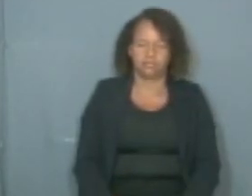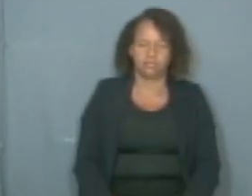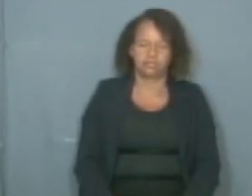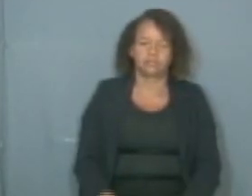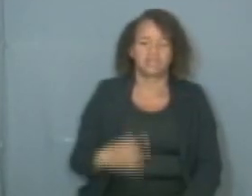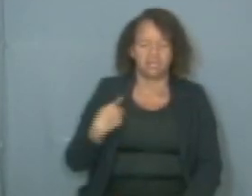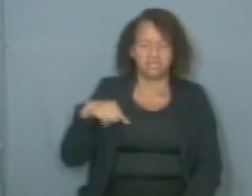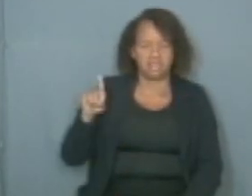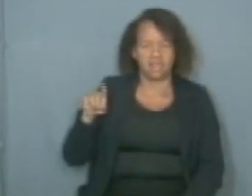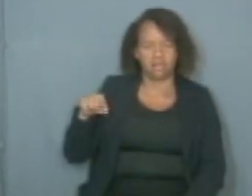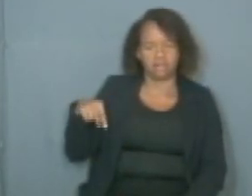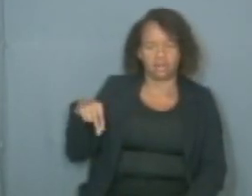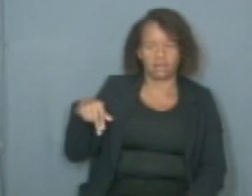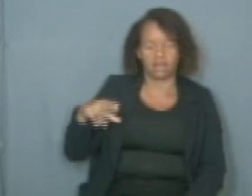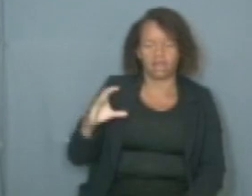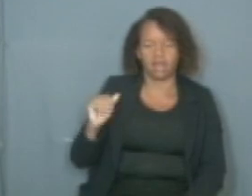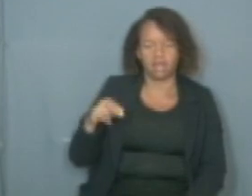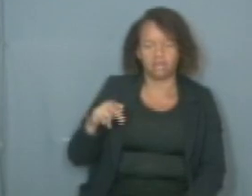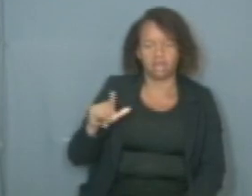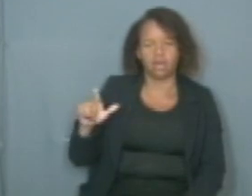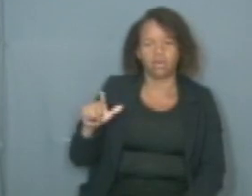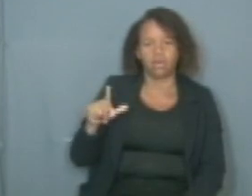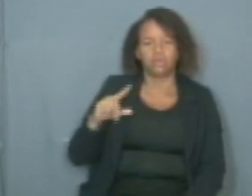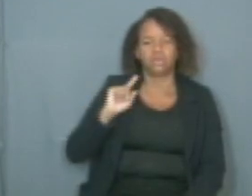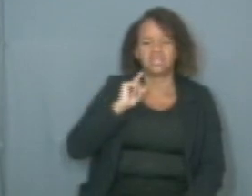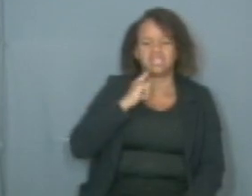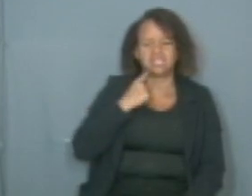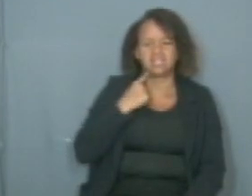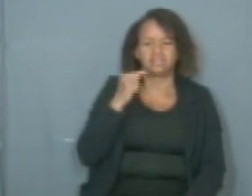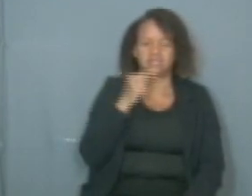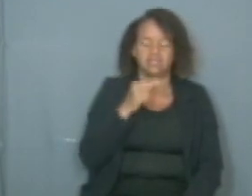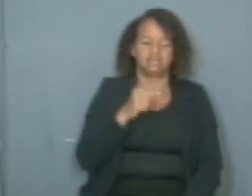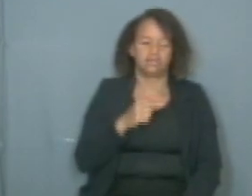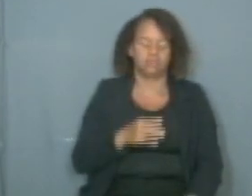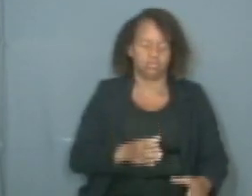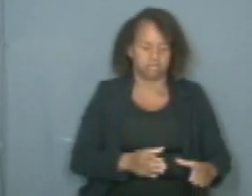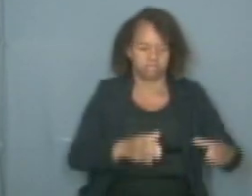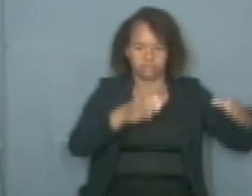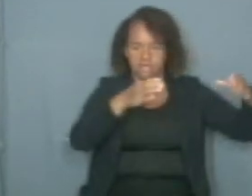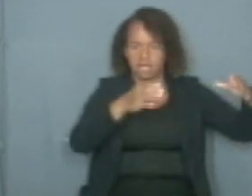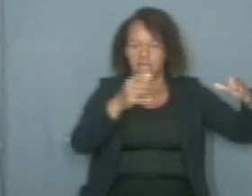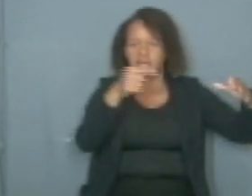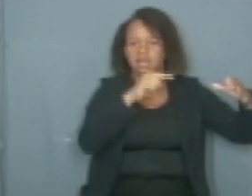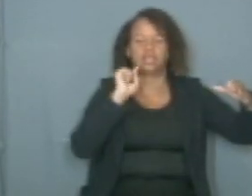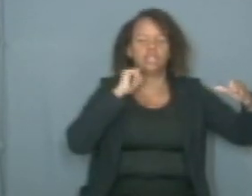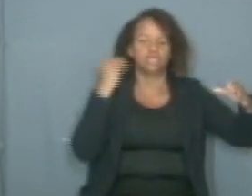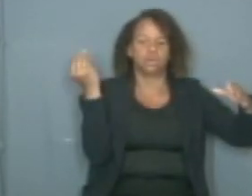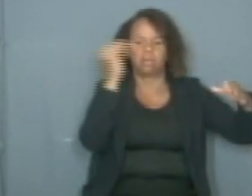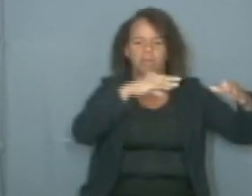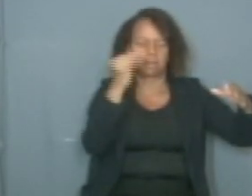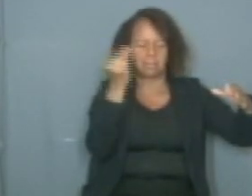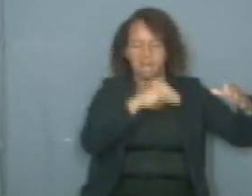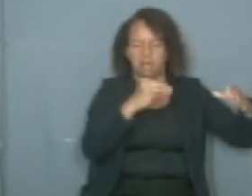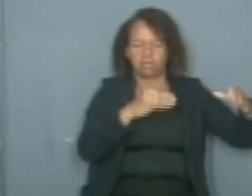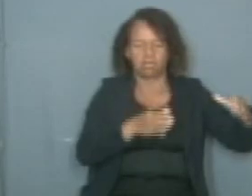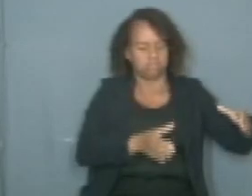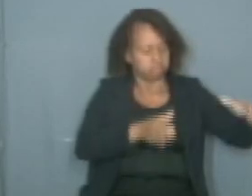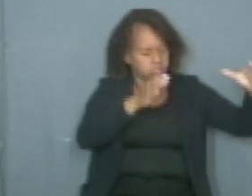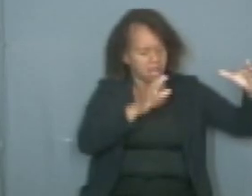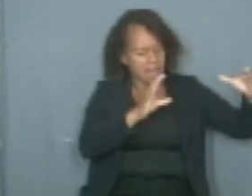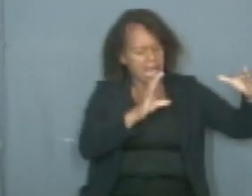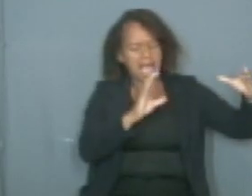Passe em um canal do Recife e me diga que você viu uma caçamba de lixo. Caçamba. Caçamba de